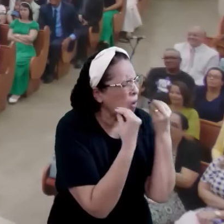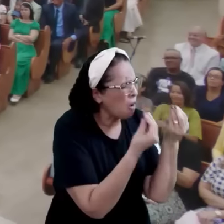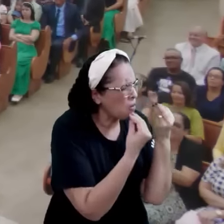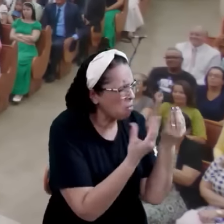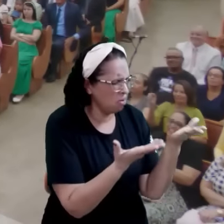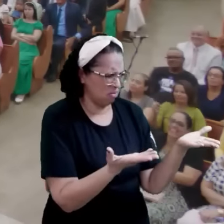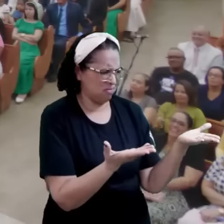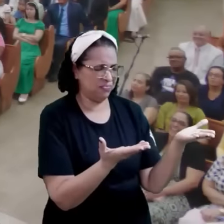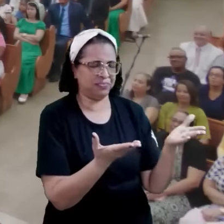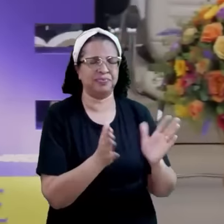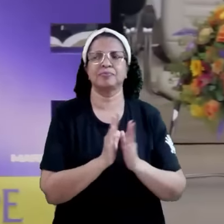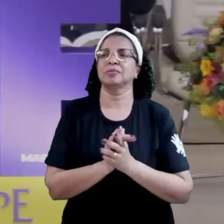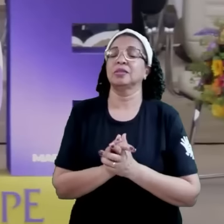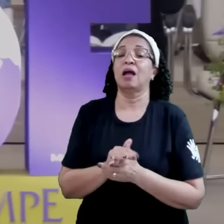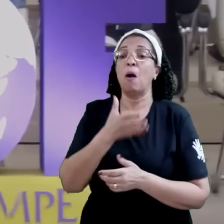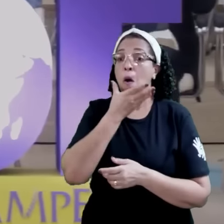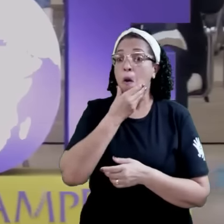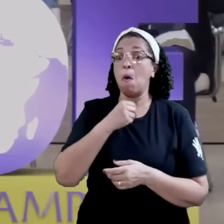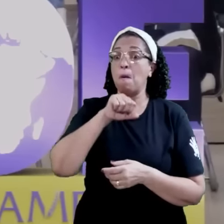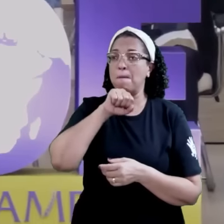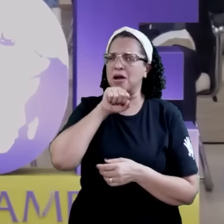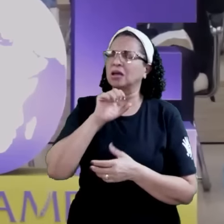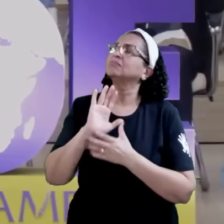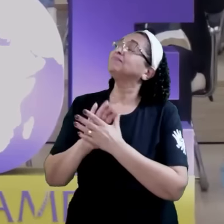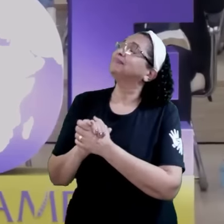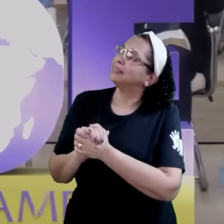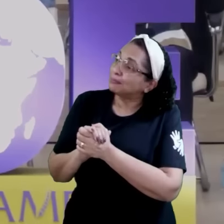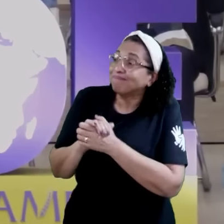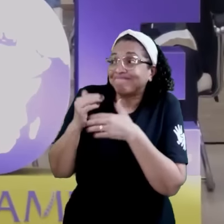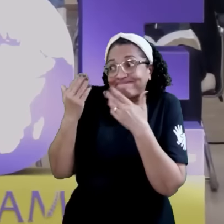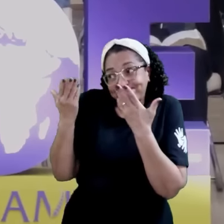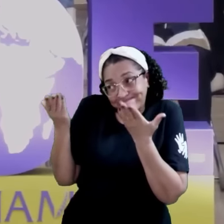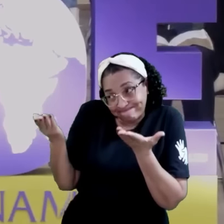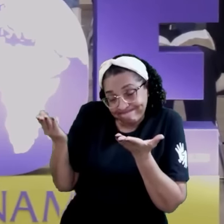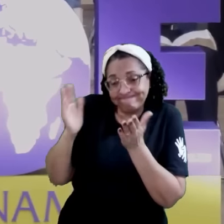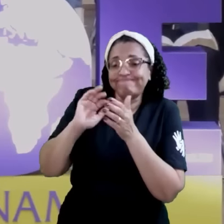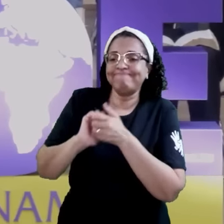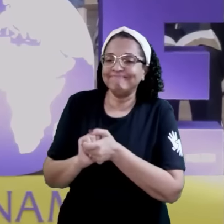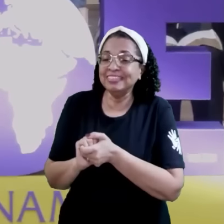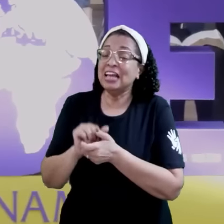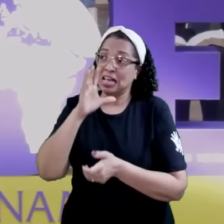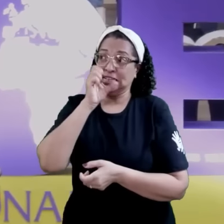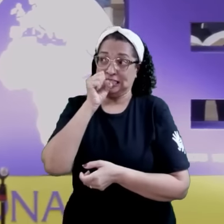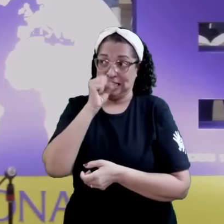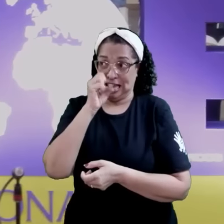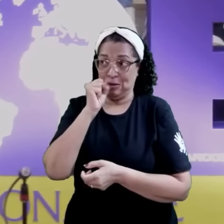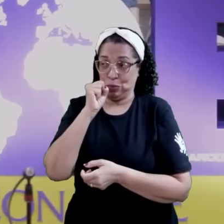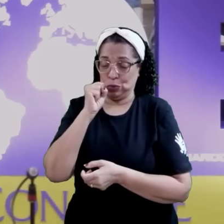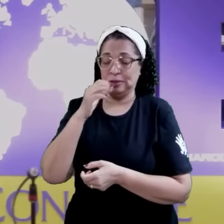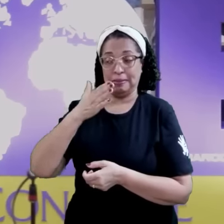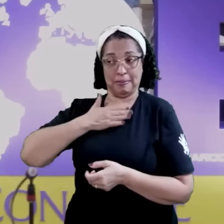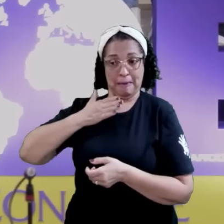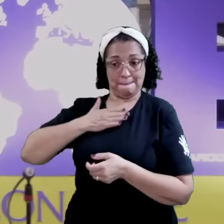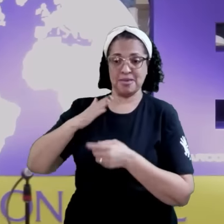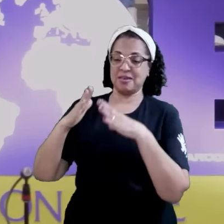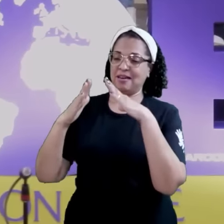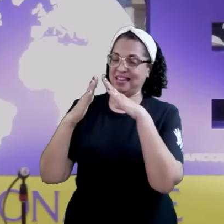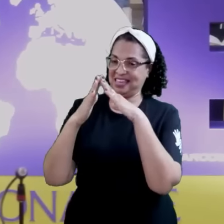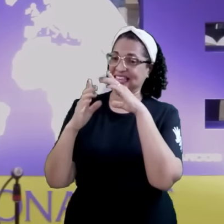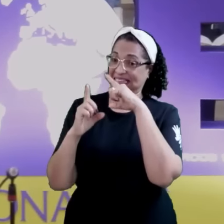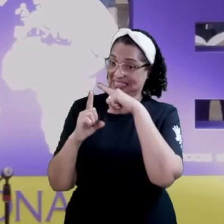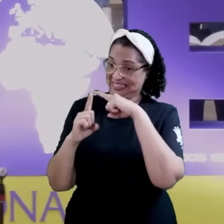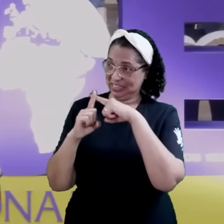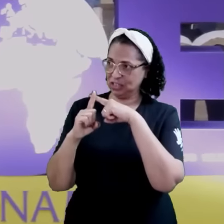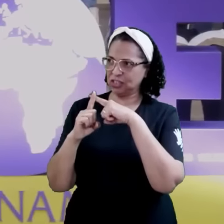igreja foi um pastor magrelinho Na época eu tava mais fininho foi um pastor magrelinho lá da cidade de Catanduva e